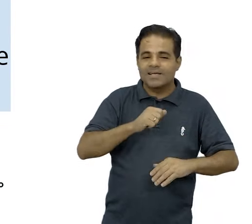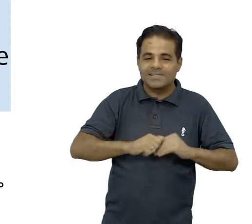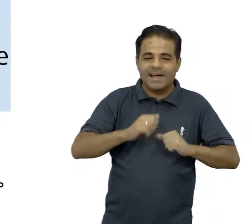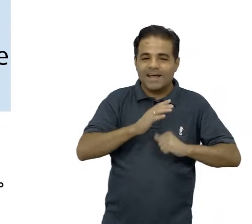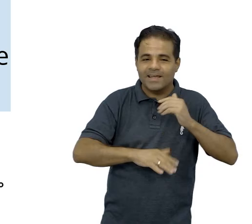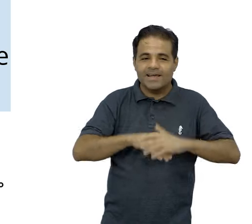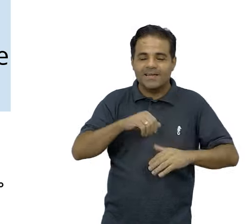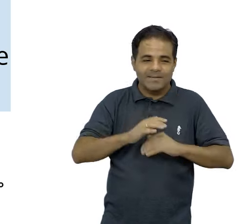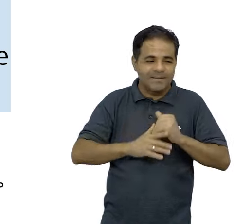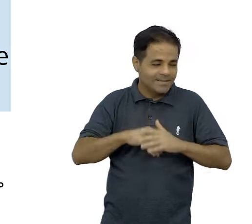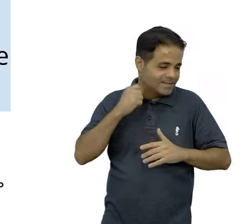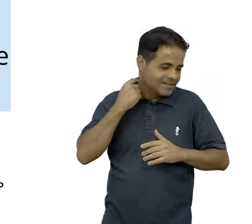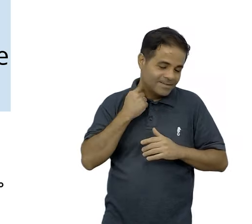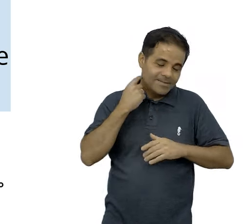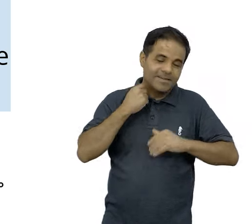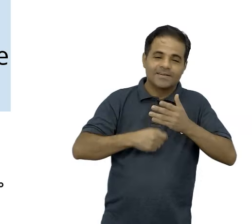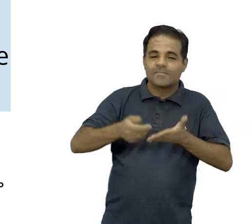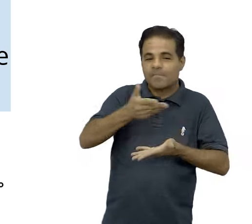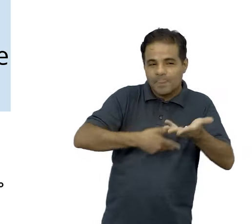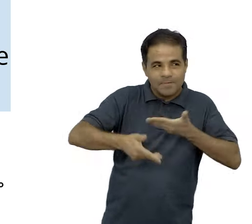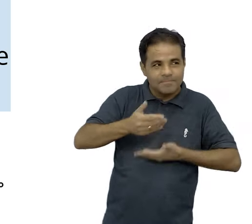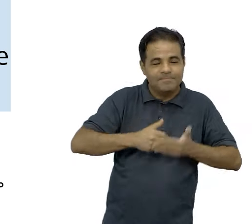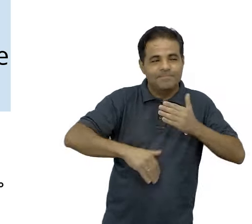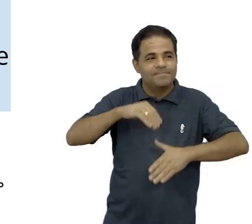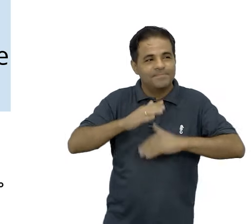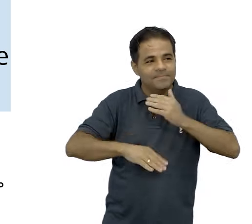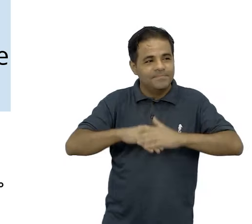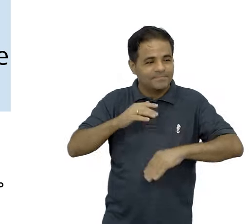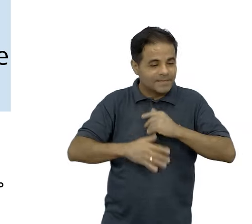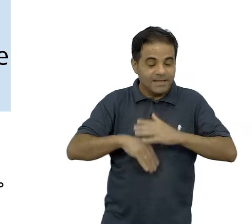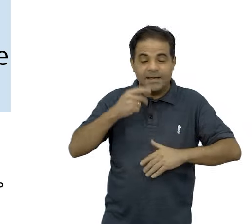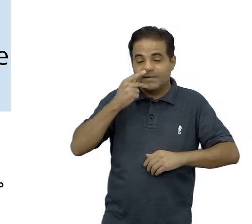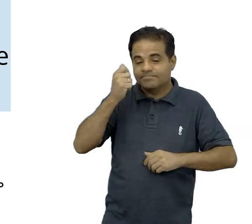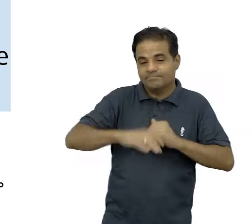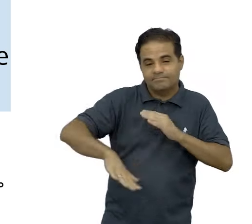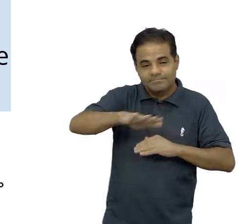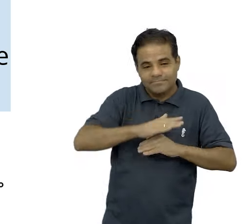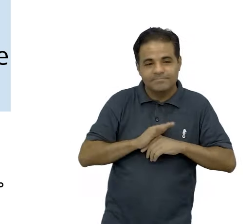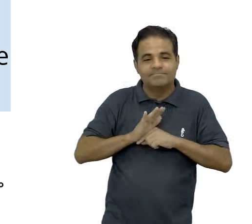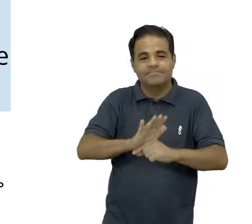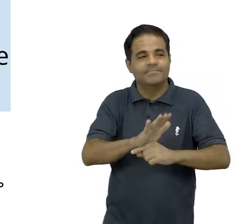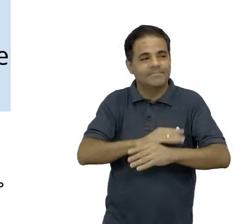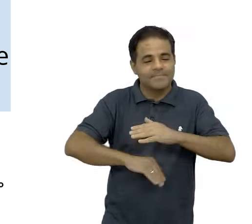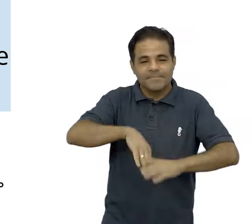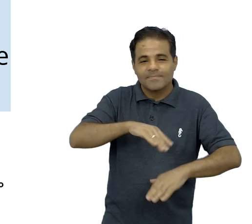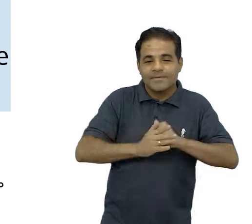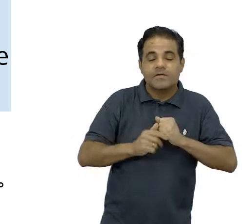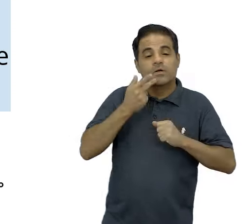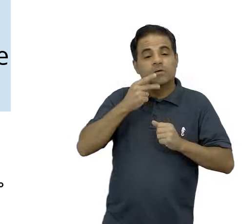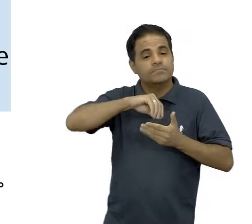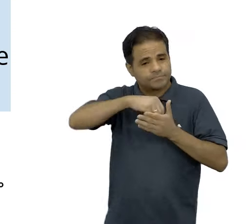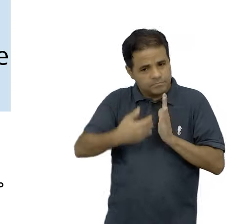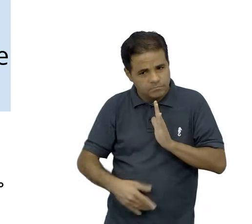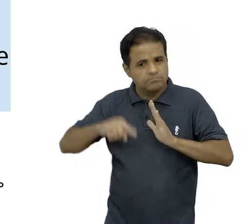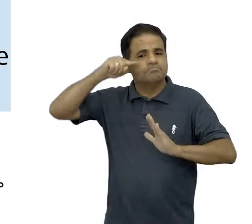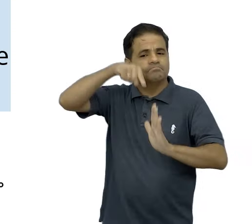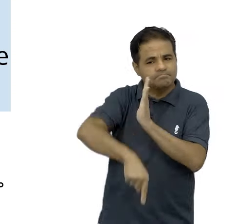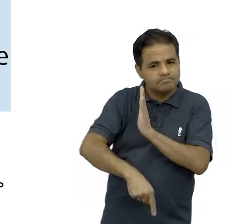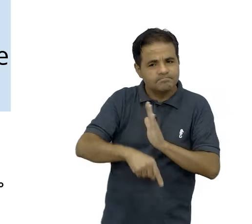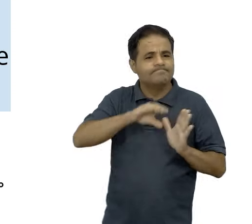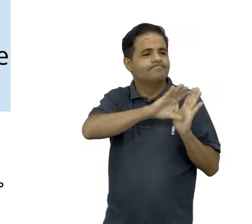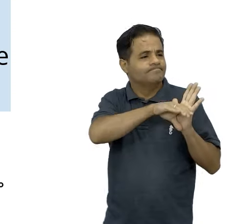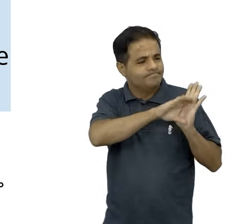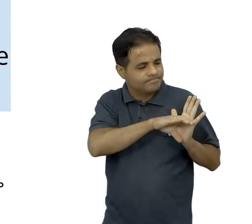material Aprender Sempre, trazendo um novo olhar para aprofundar ainda mais os nossos conhecimentos sobre o currículo, né, e sobre